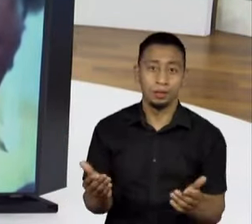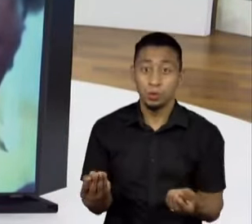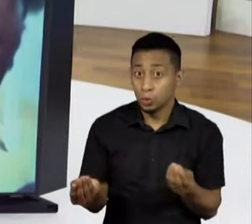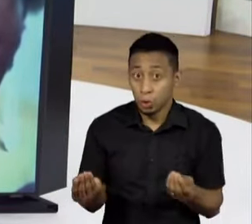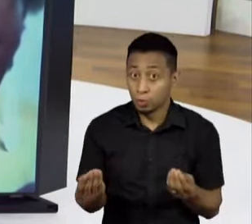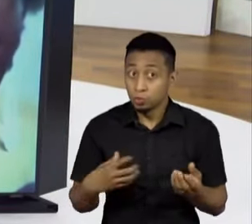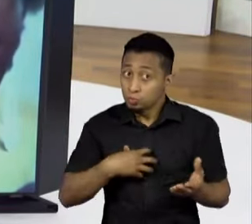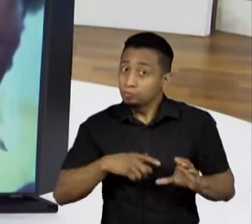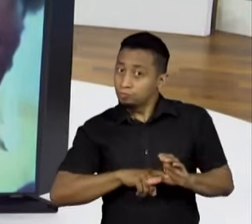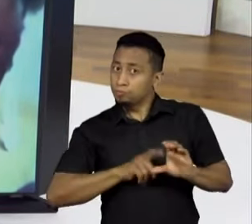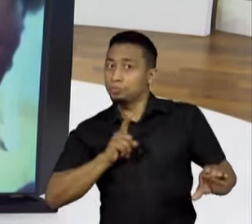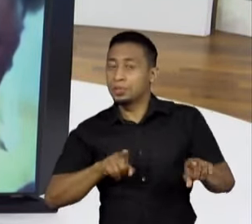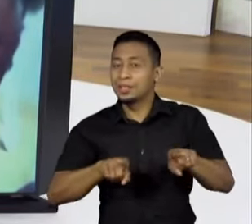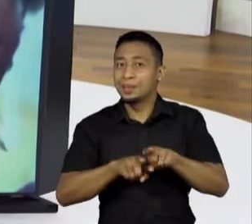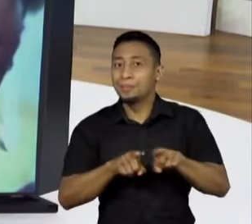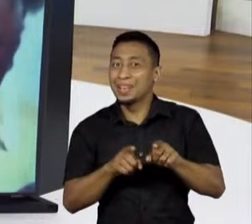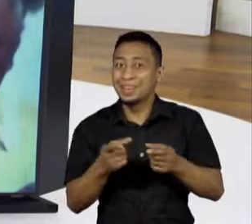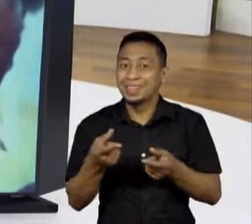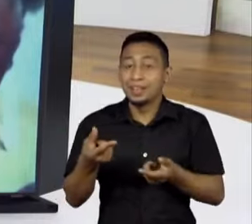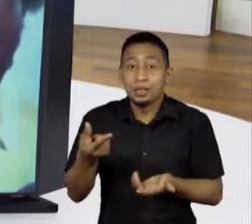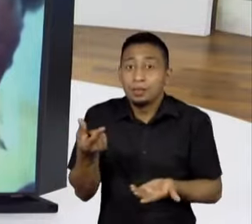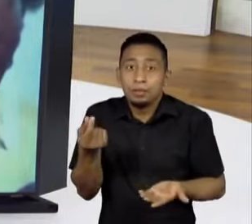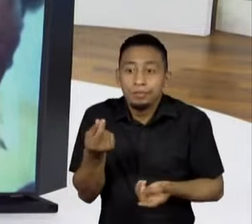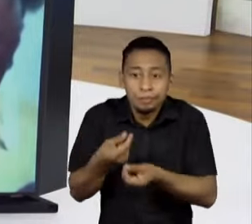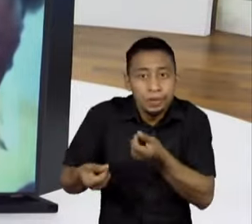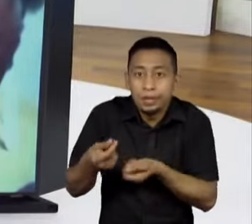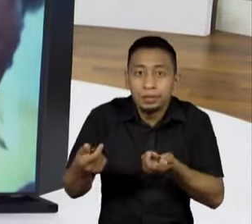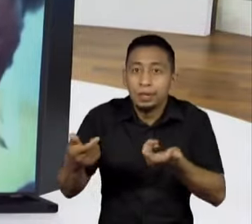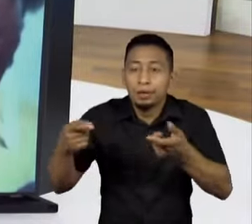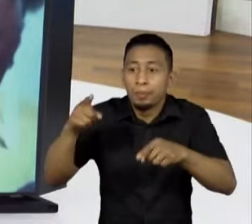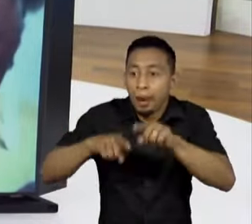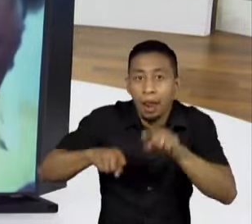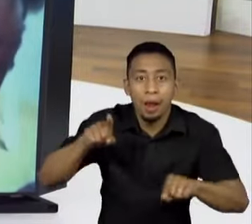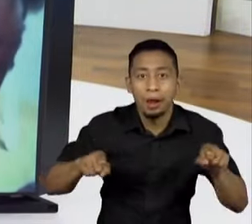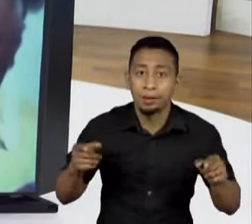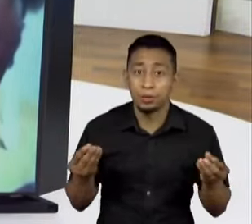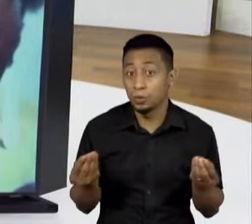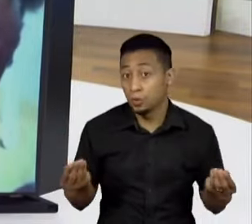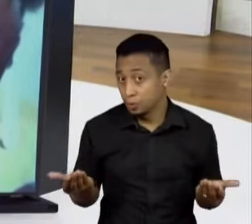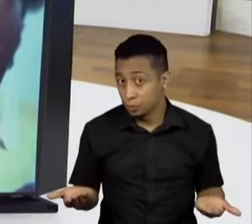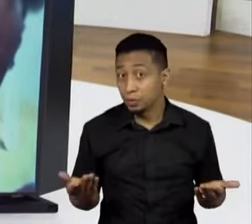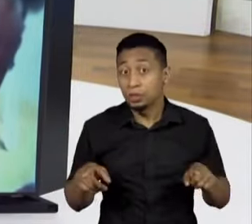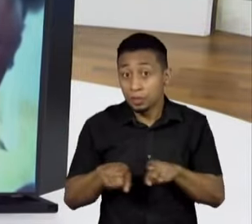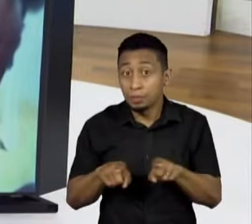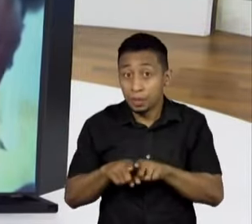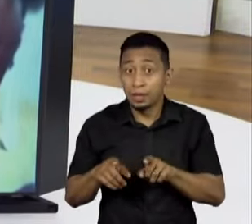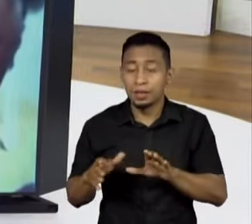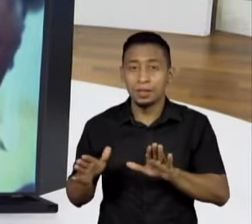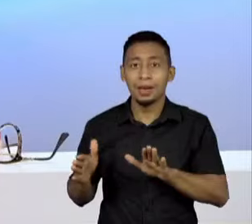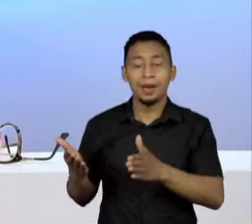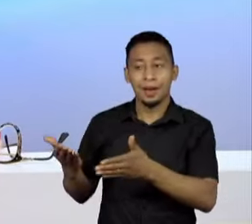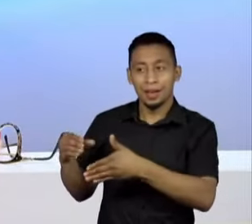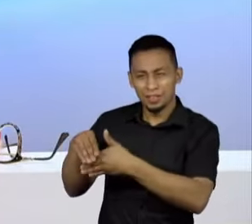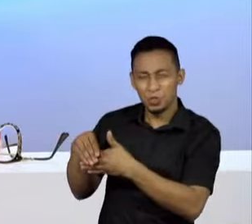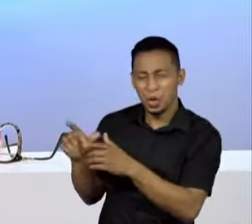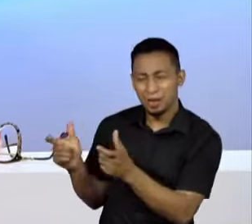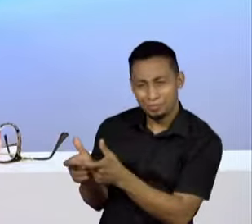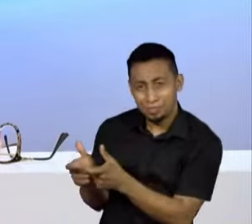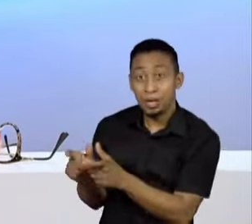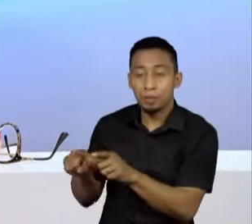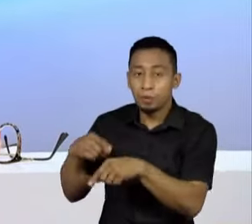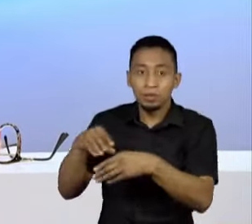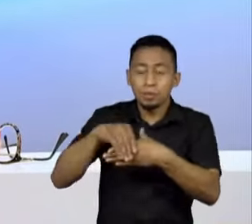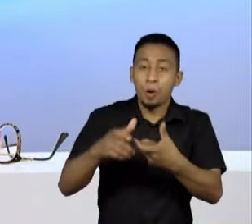autonomia, mas ter muita insegurança financeiramente falando, muita instabilidade financeira, e como é que é essa transição para uma editora maior e